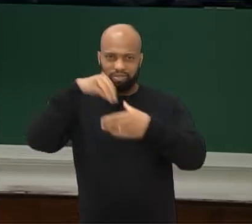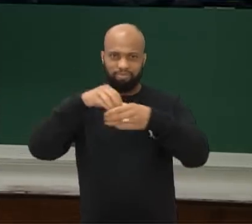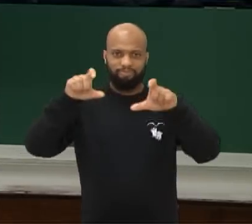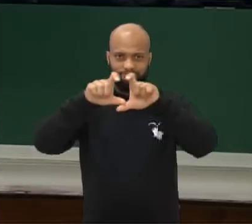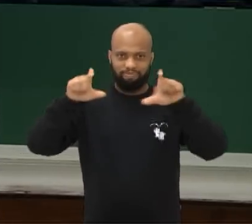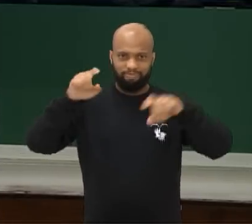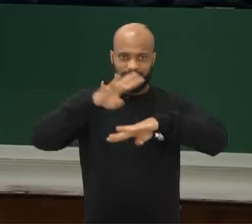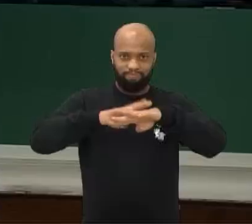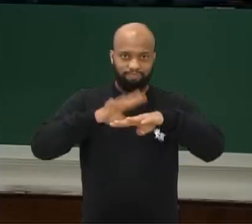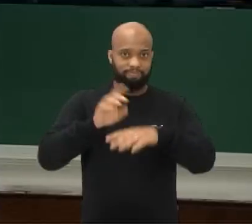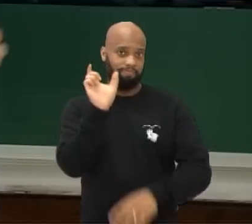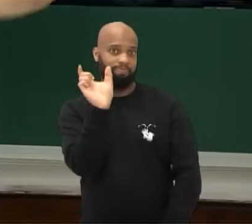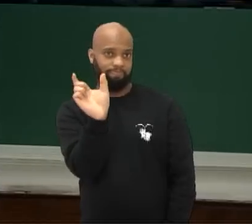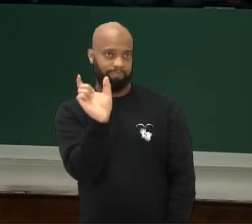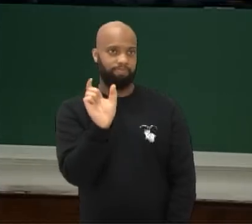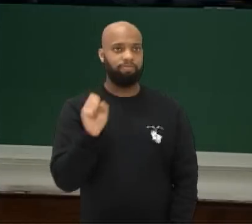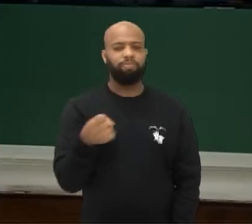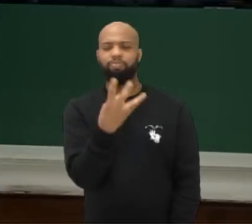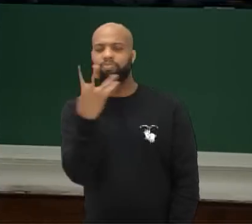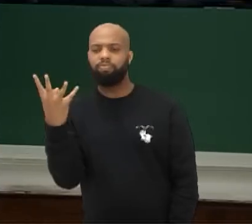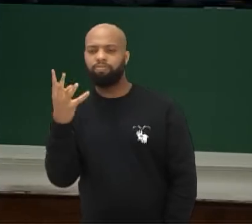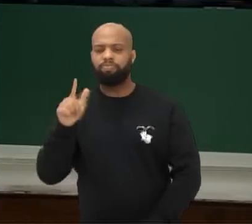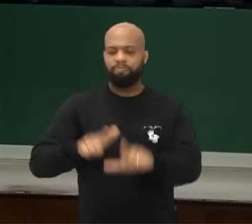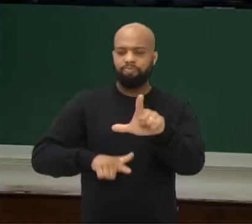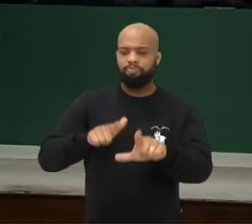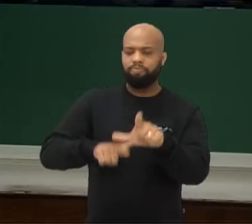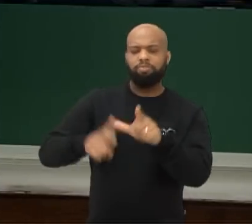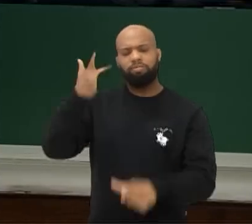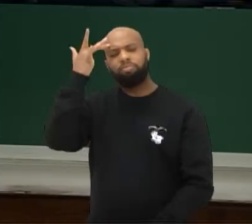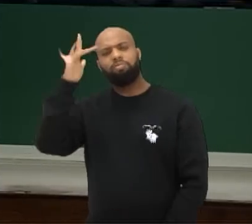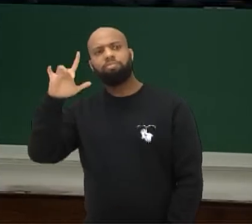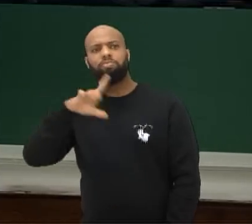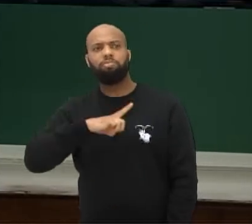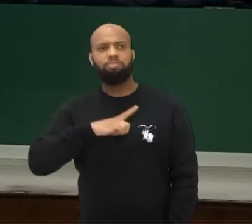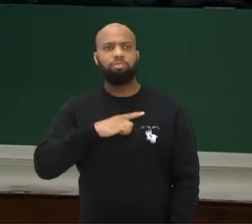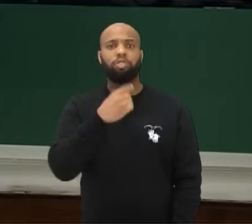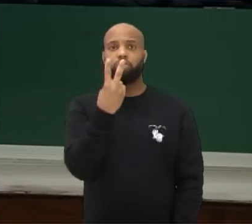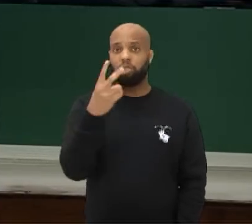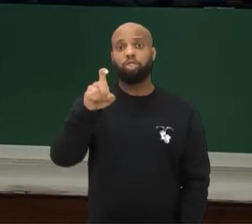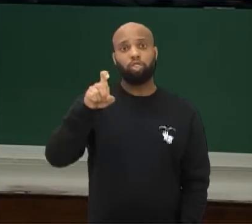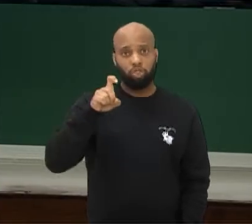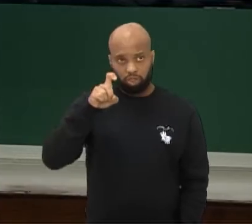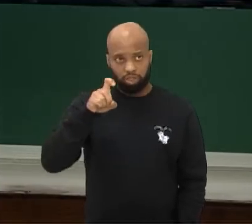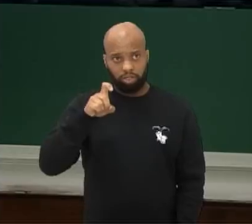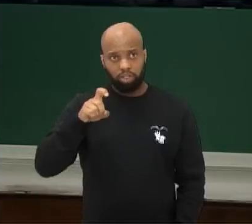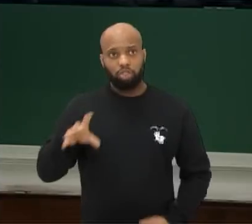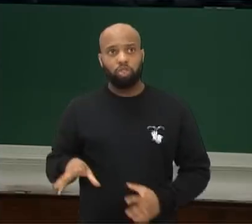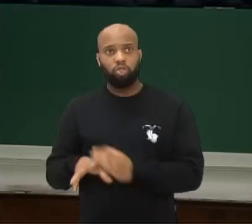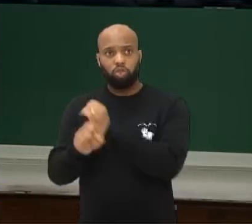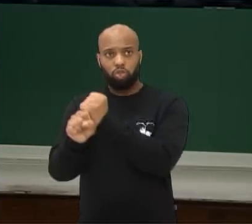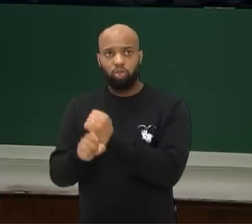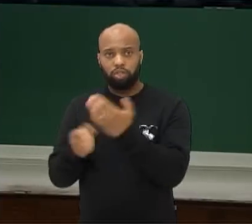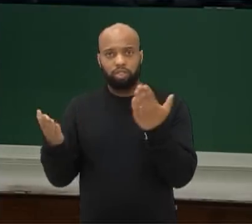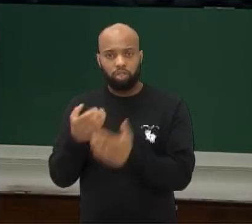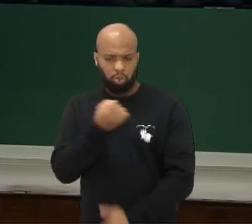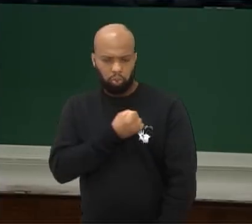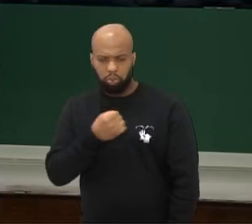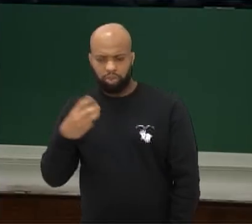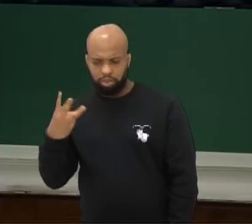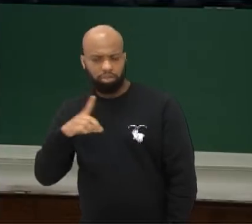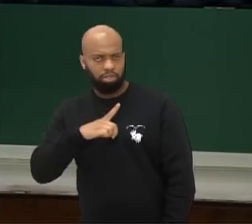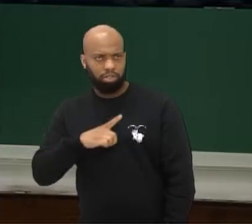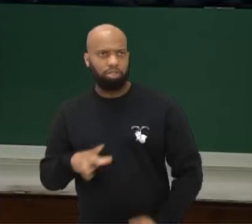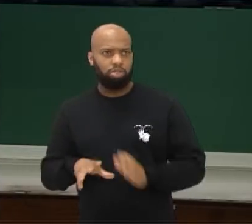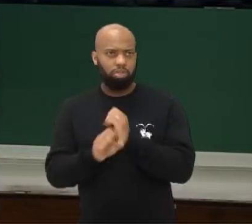equação. Então, veja, quantos valores desconhecidos nós temos aqui? 2x. E somando esses 3 valores conhecidos,